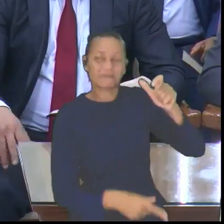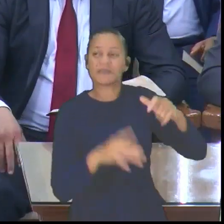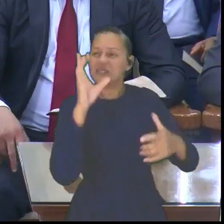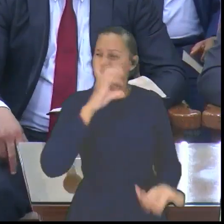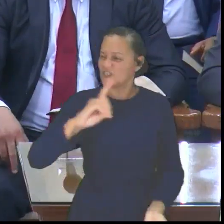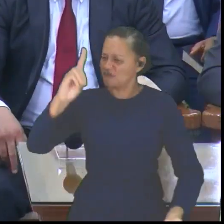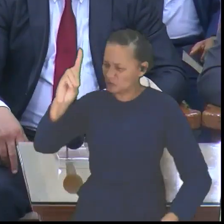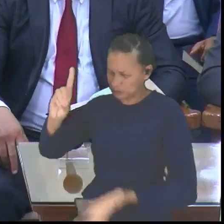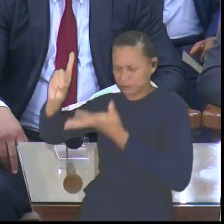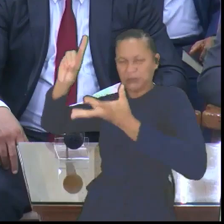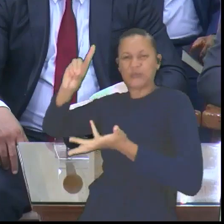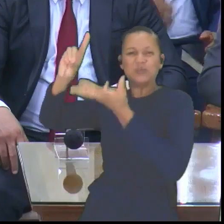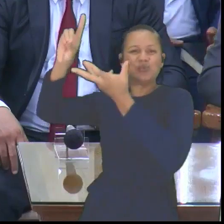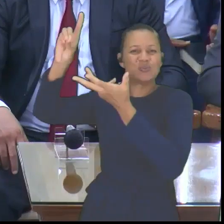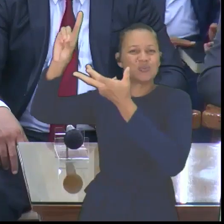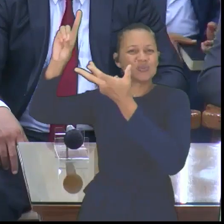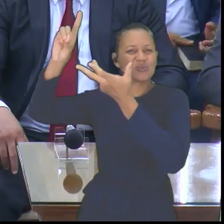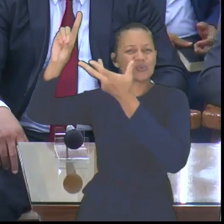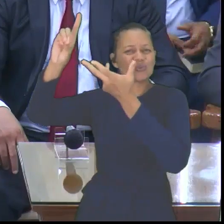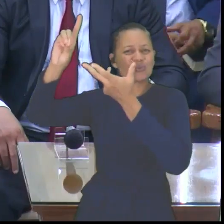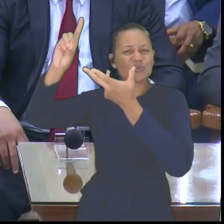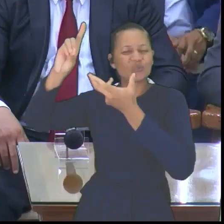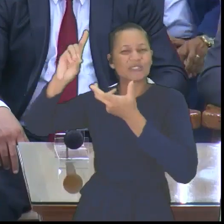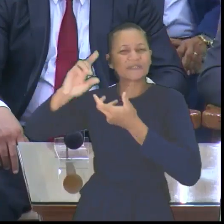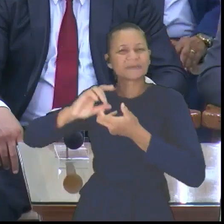será exaltado.